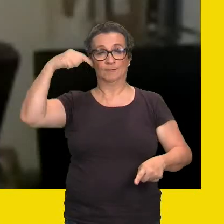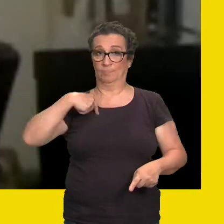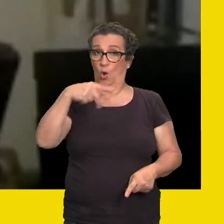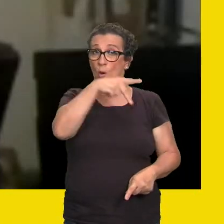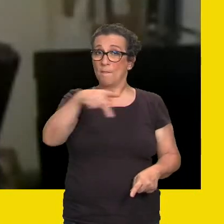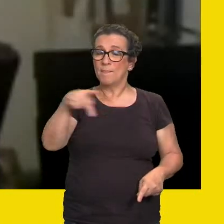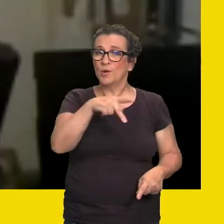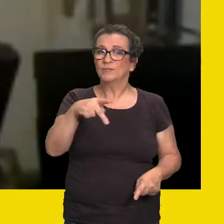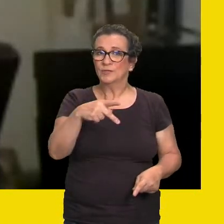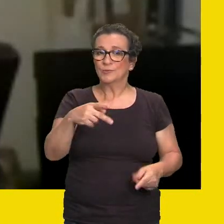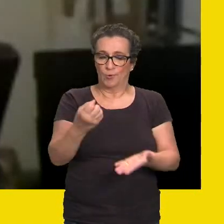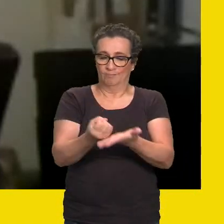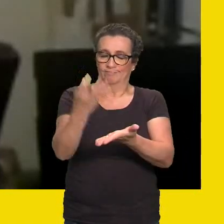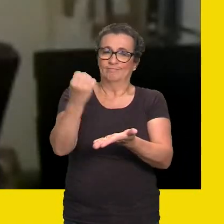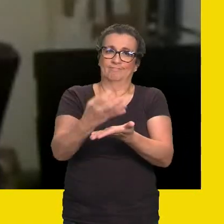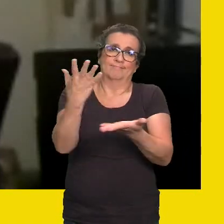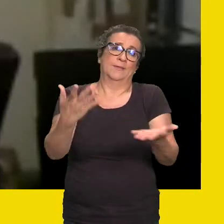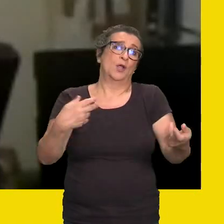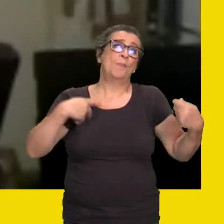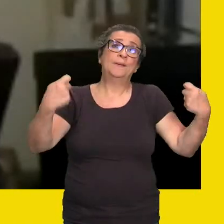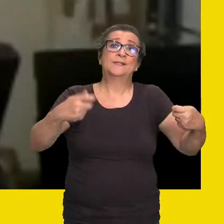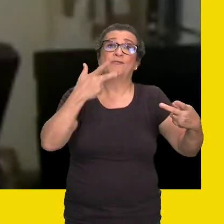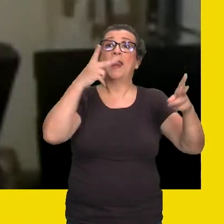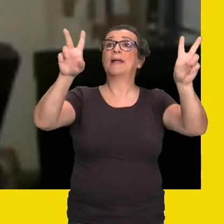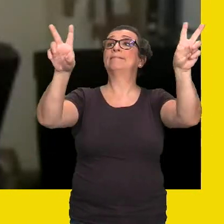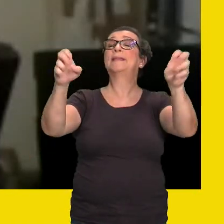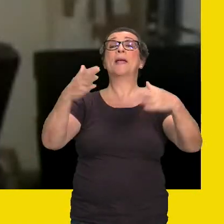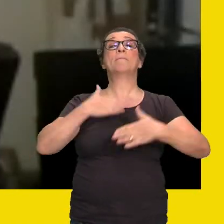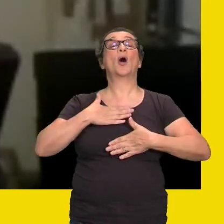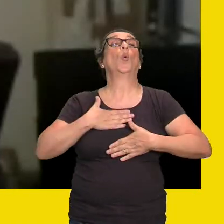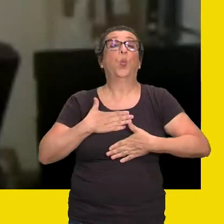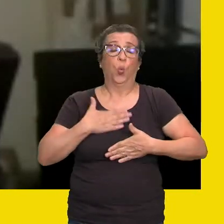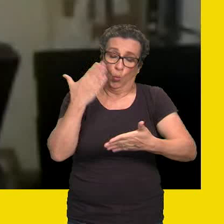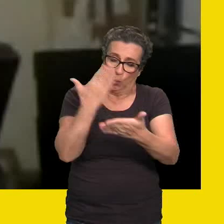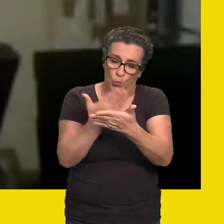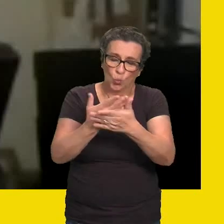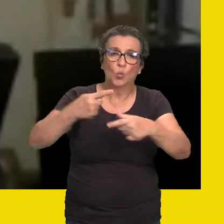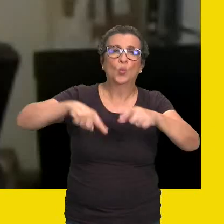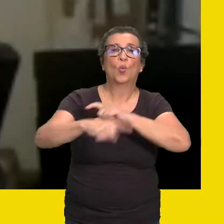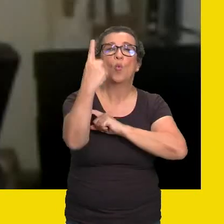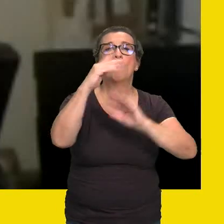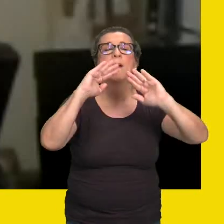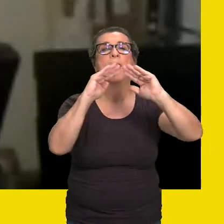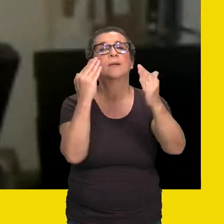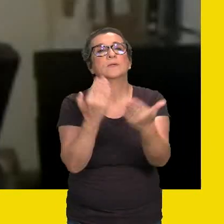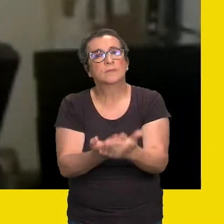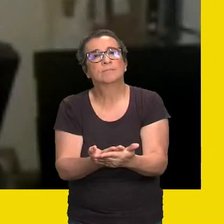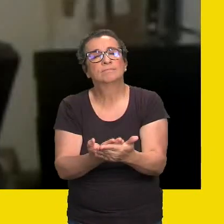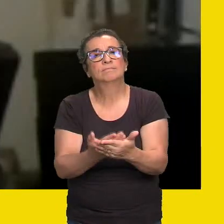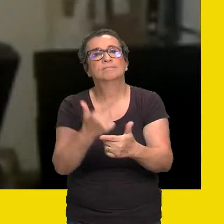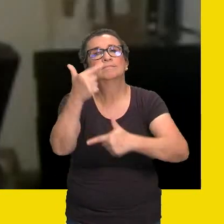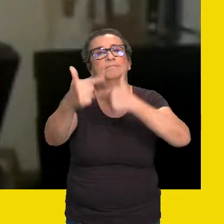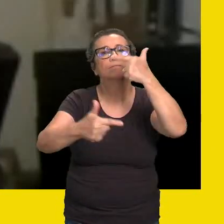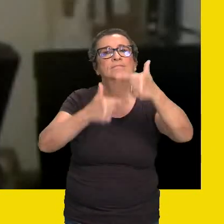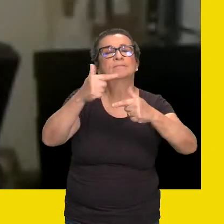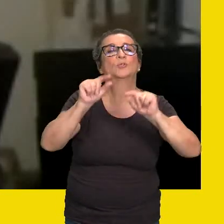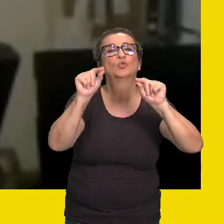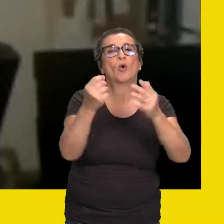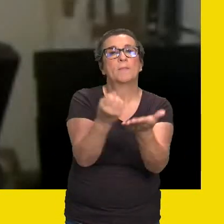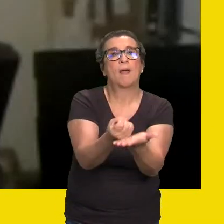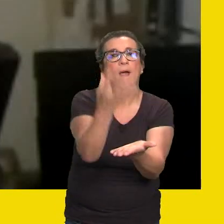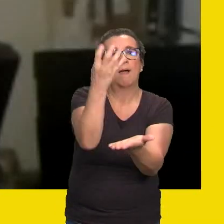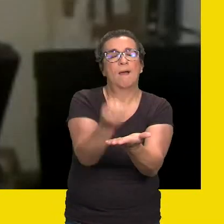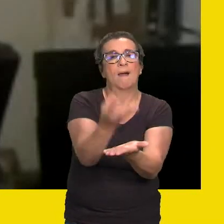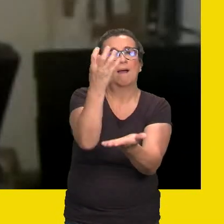professora alfabetizadora, não poderia falar de outra coisa. Fui estudar sobre uma escola que trabalhava com